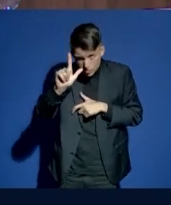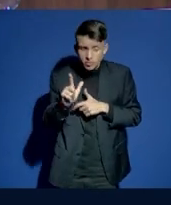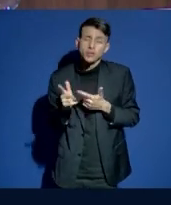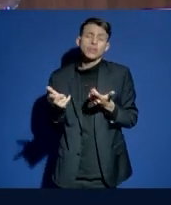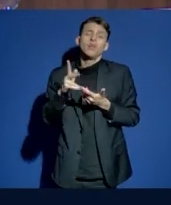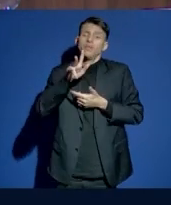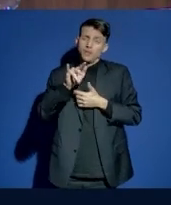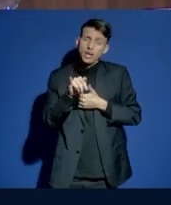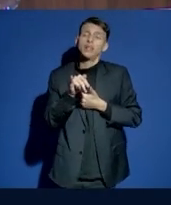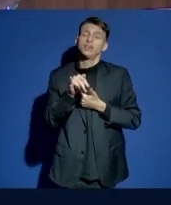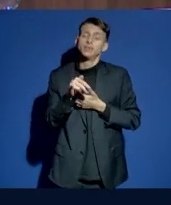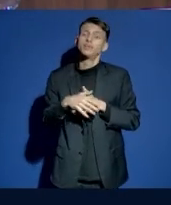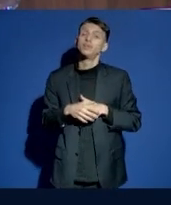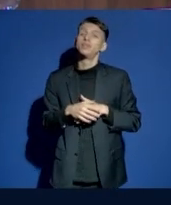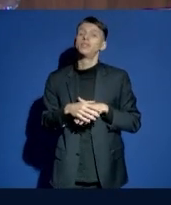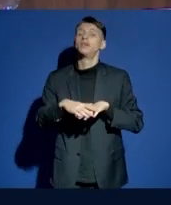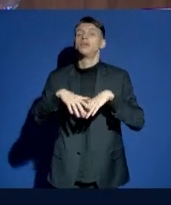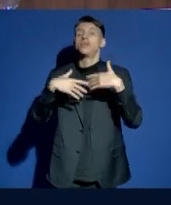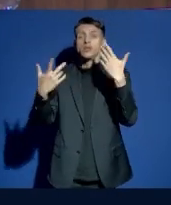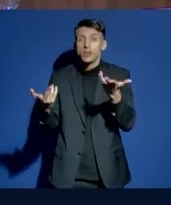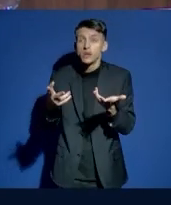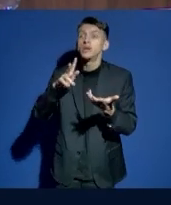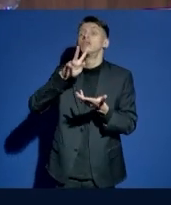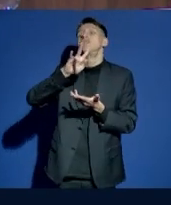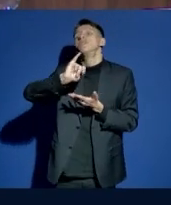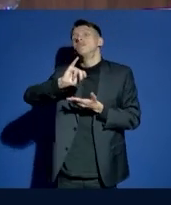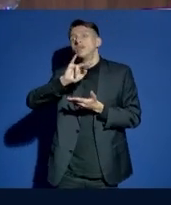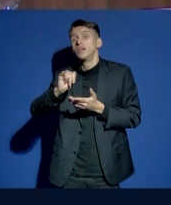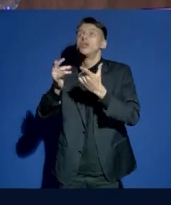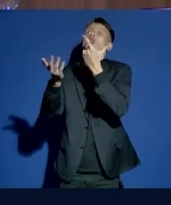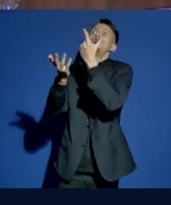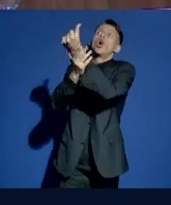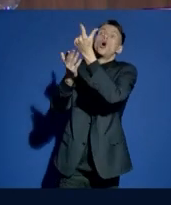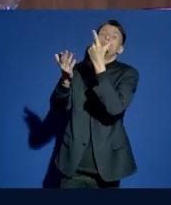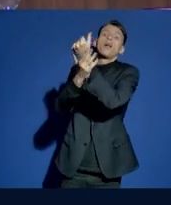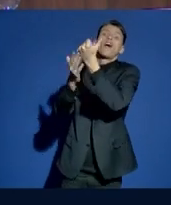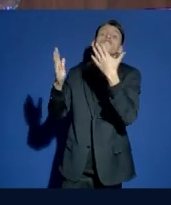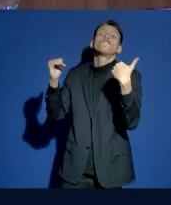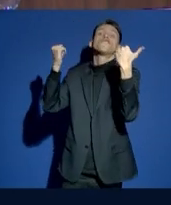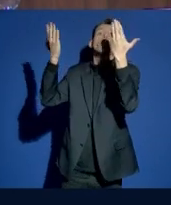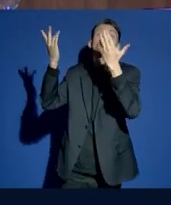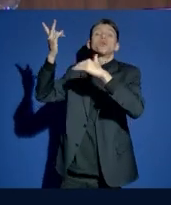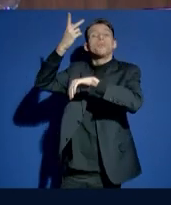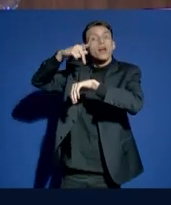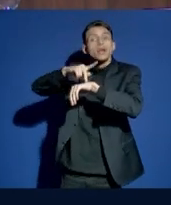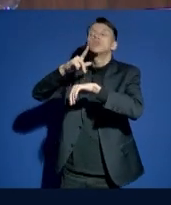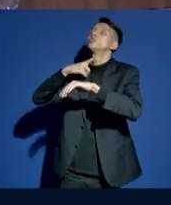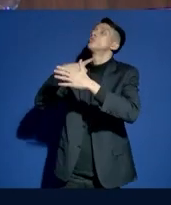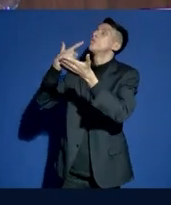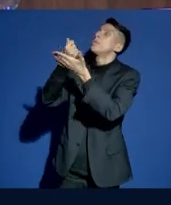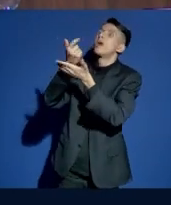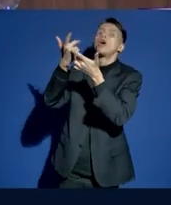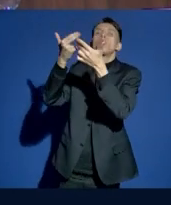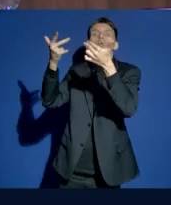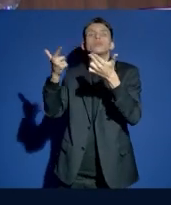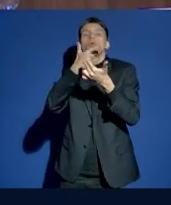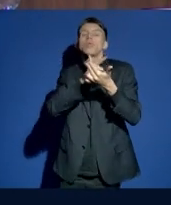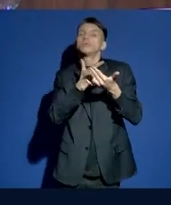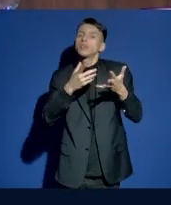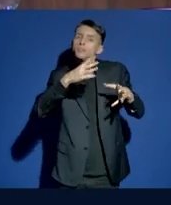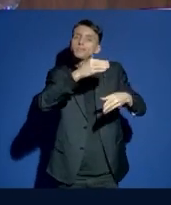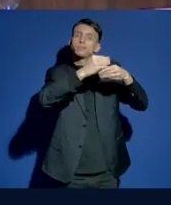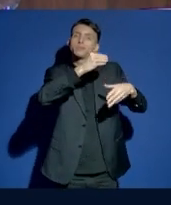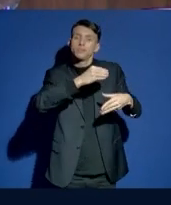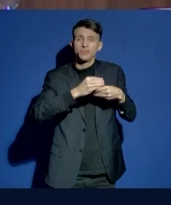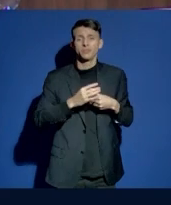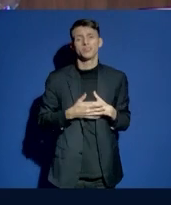ter... eles vão importar dos outros países complementos para fazer fechamento de mix, eu não enxergo.